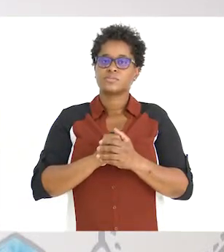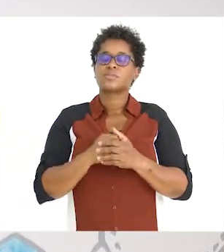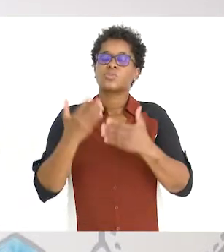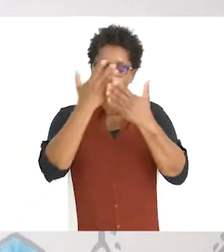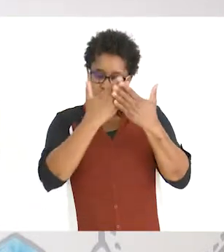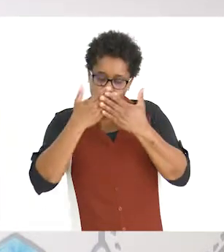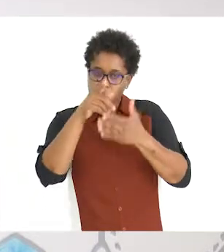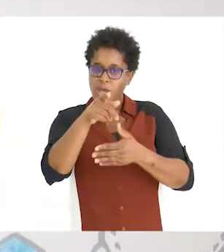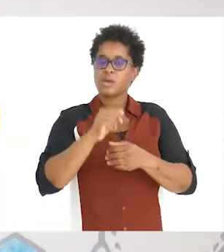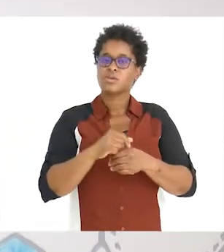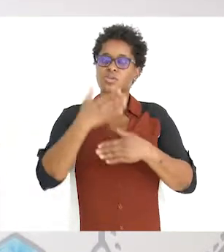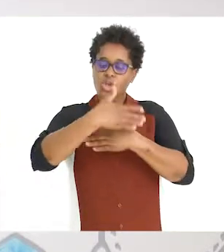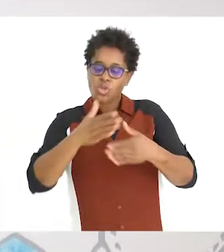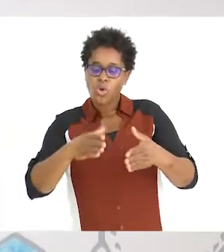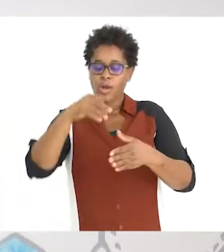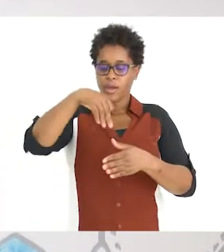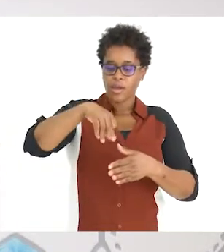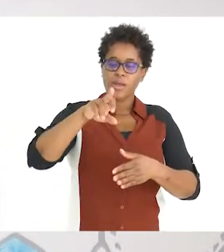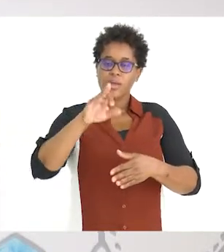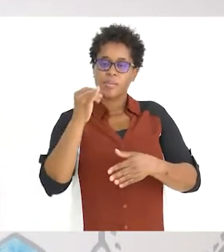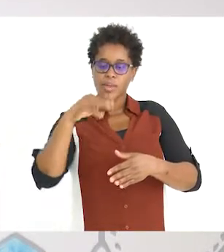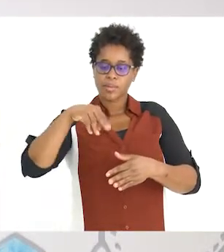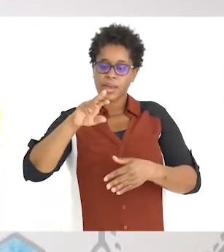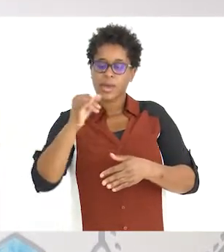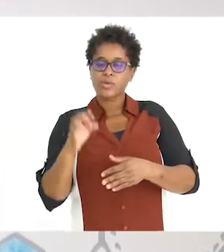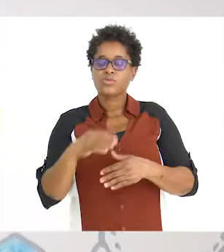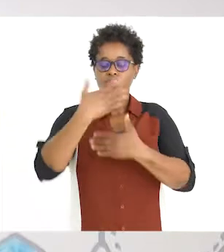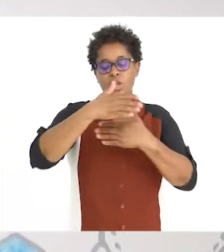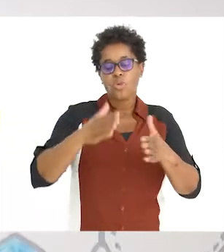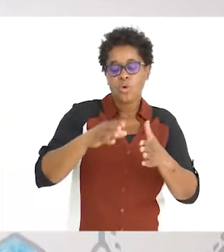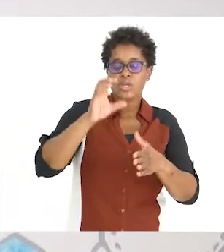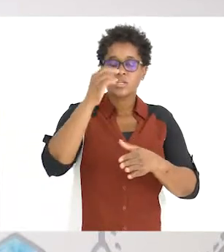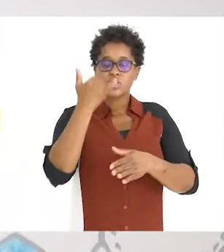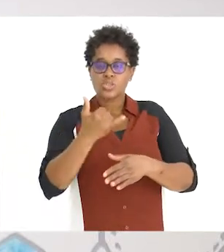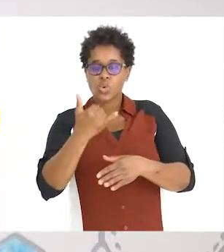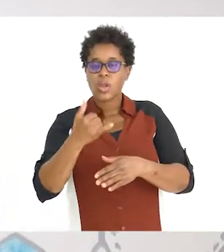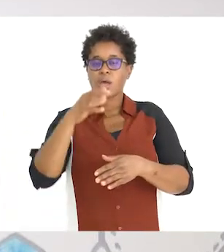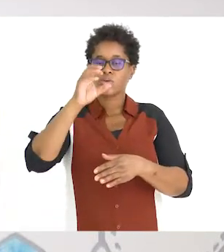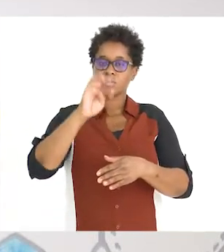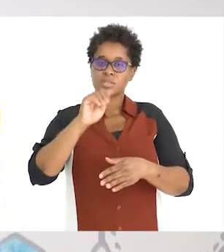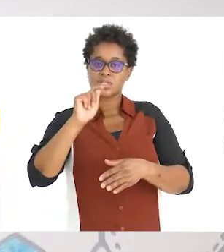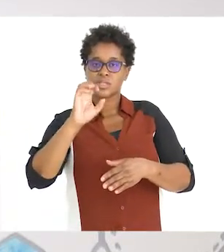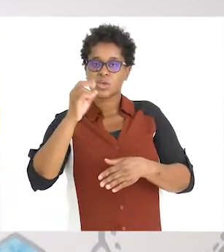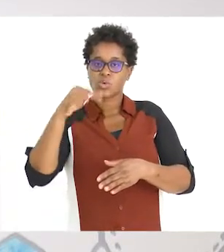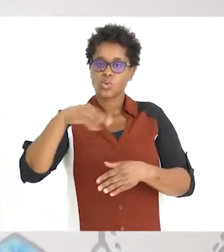Estudaram o setor primário, o setor secundário e o setor terciário.